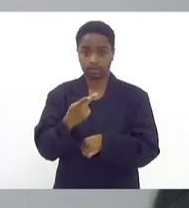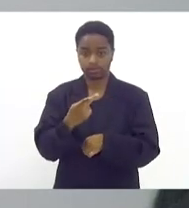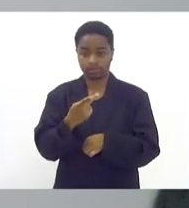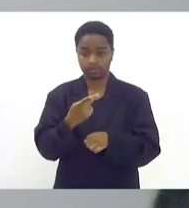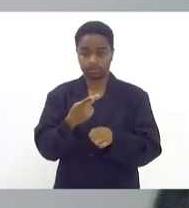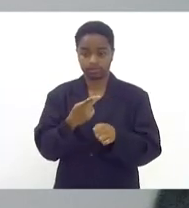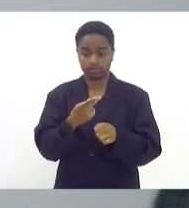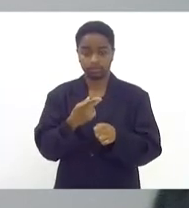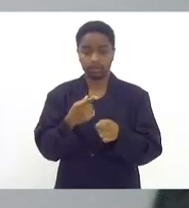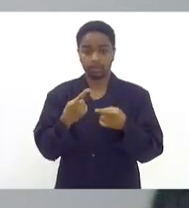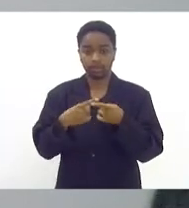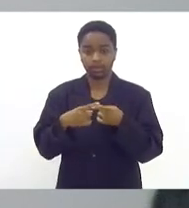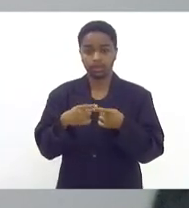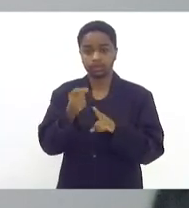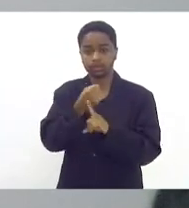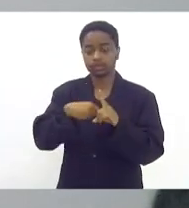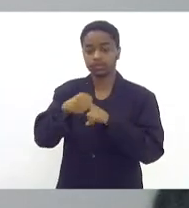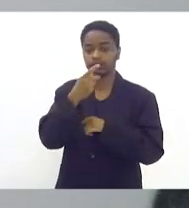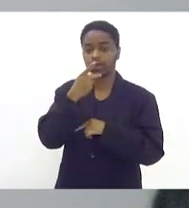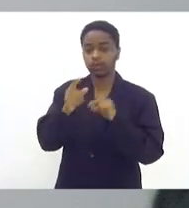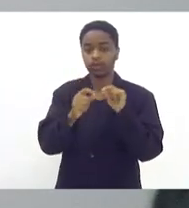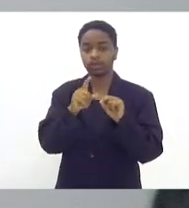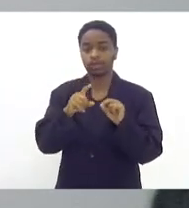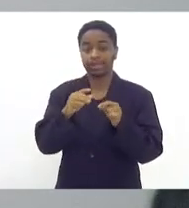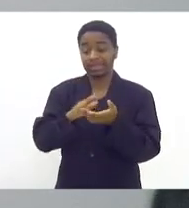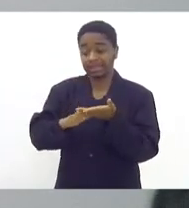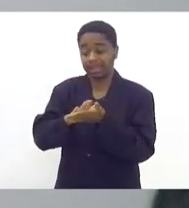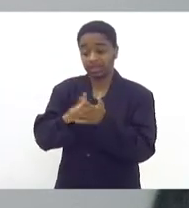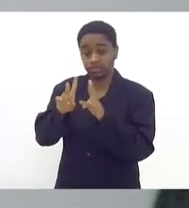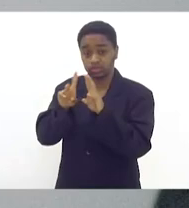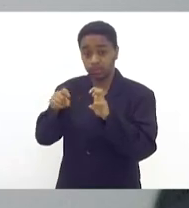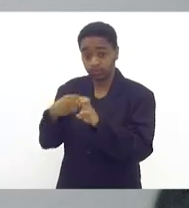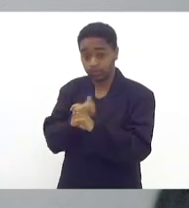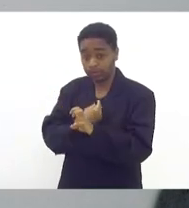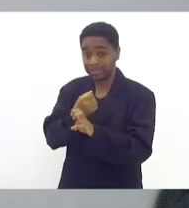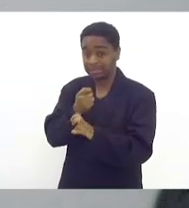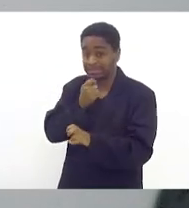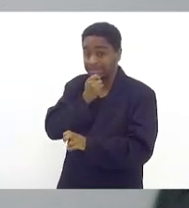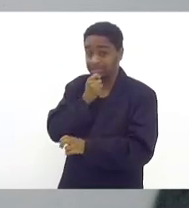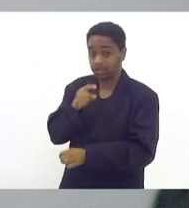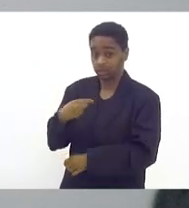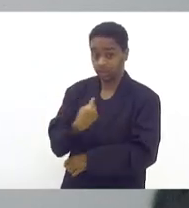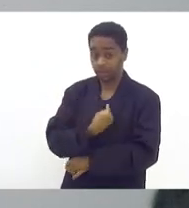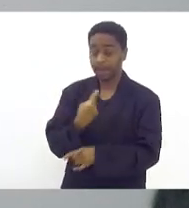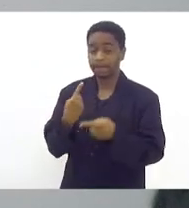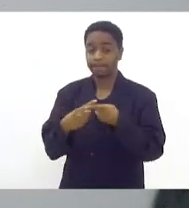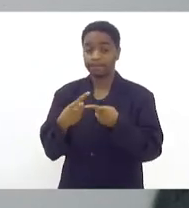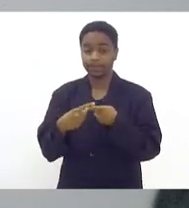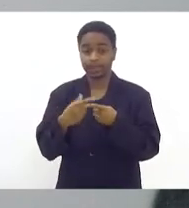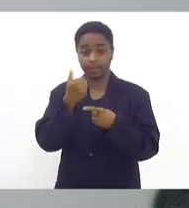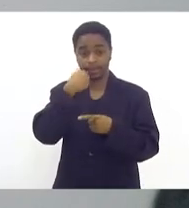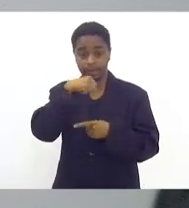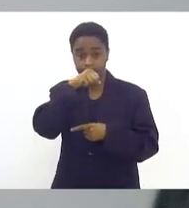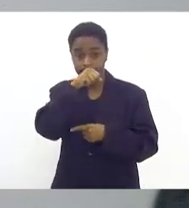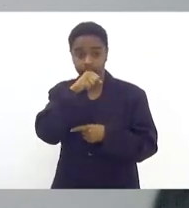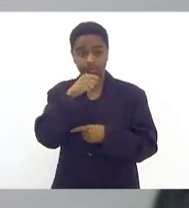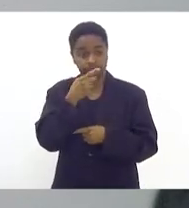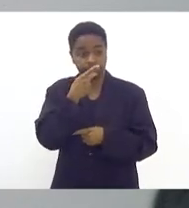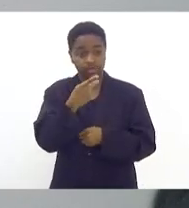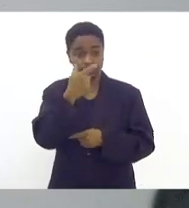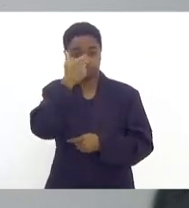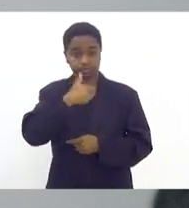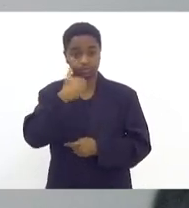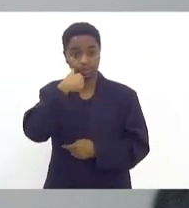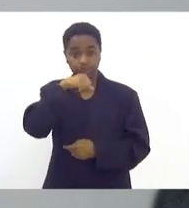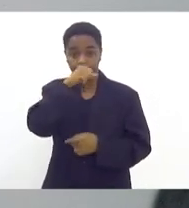nada sobre nós sem nós nós estamos falando aqui as mães que se colocam como mães atípicas para mim são mães